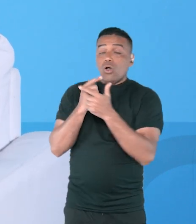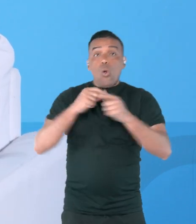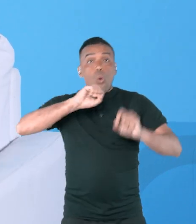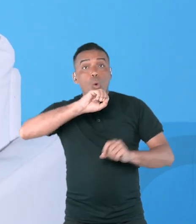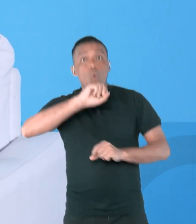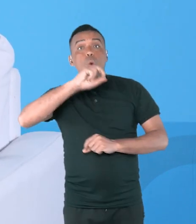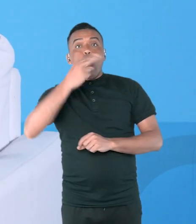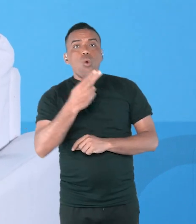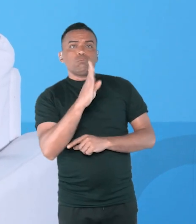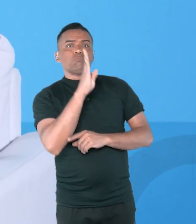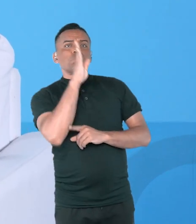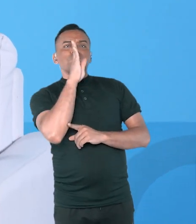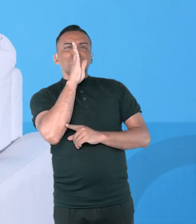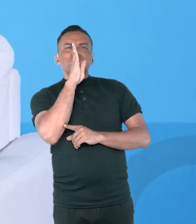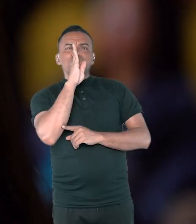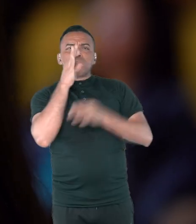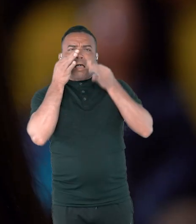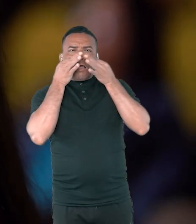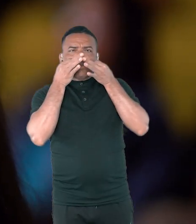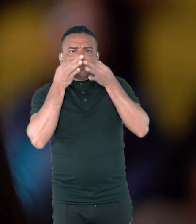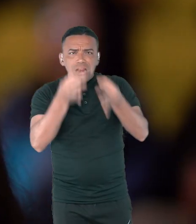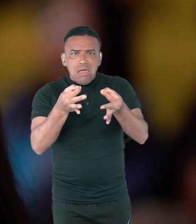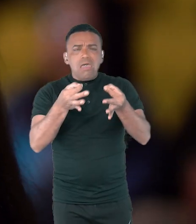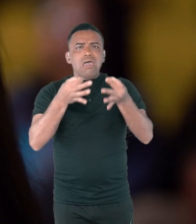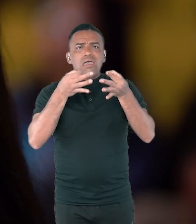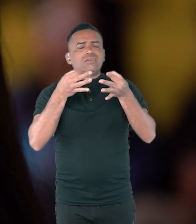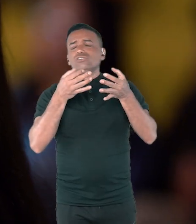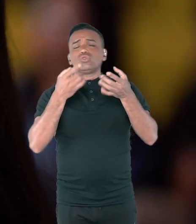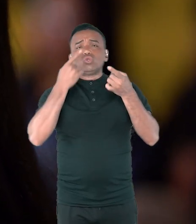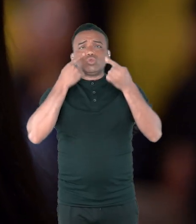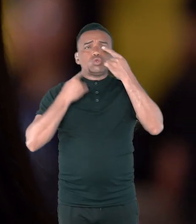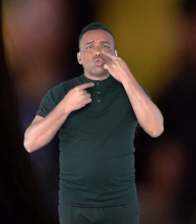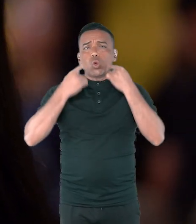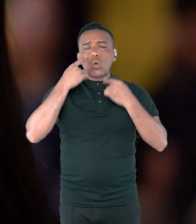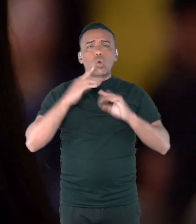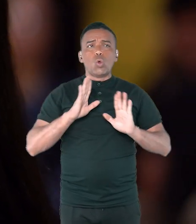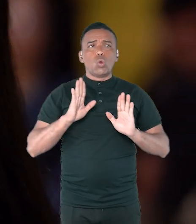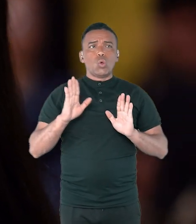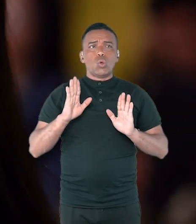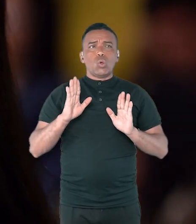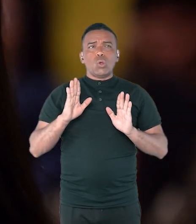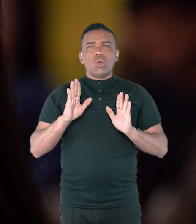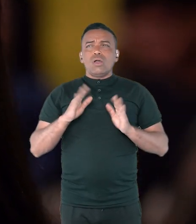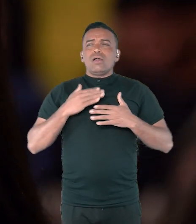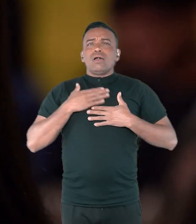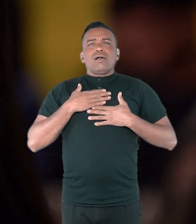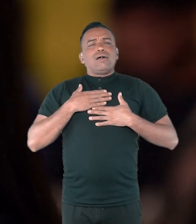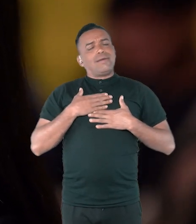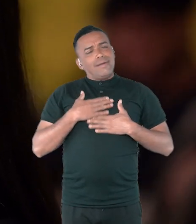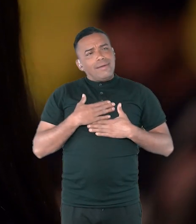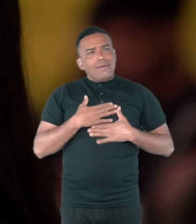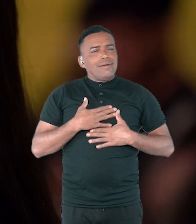tampouco um silêncio, uma tensão. Uma espectadora ouve com atenção. Que ela é um negócio assim, ó.